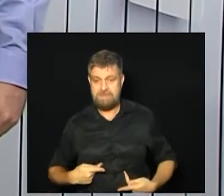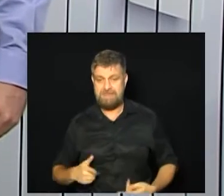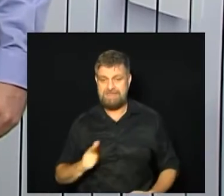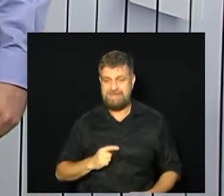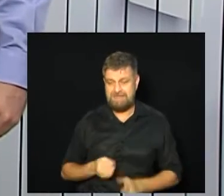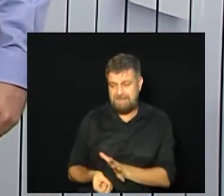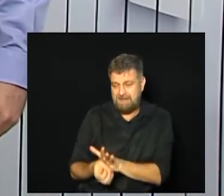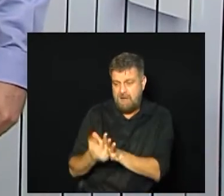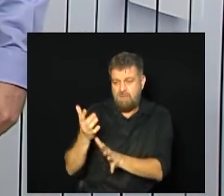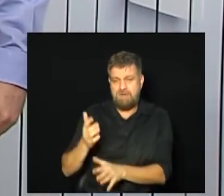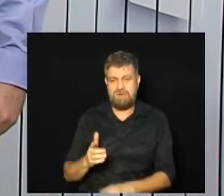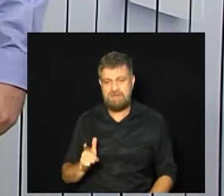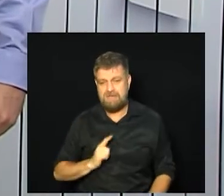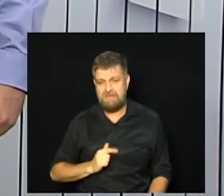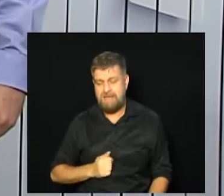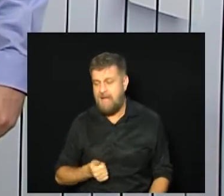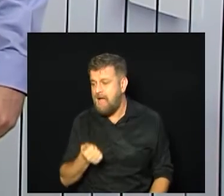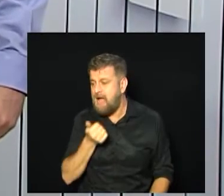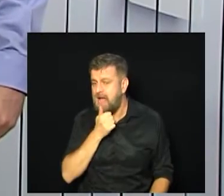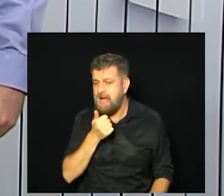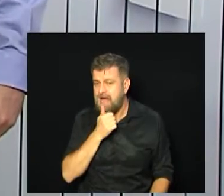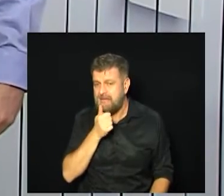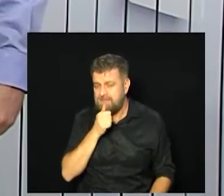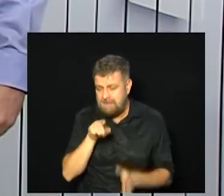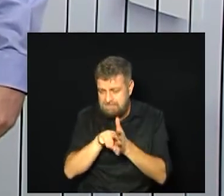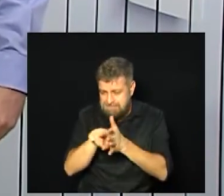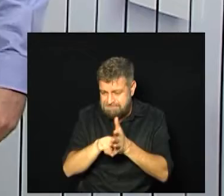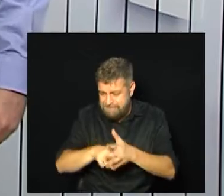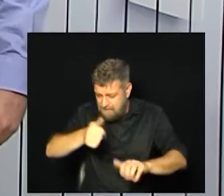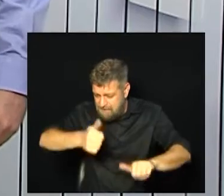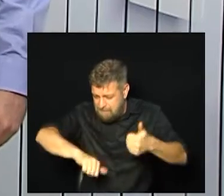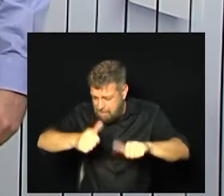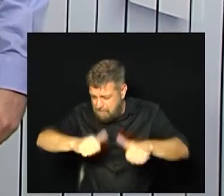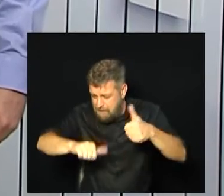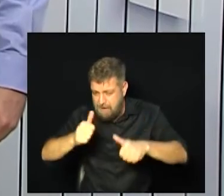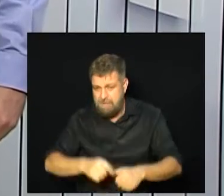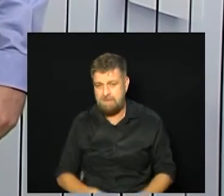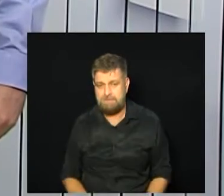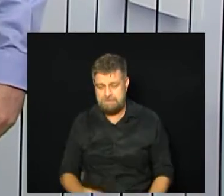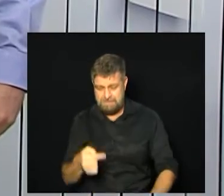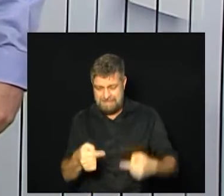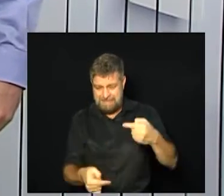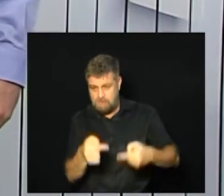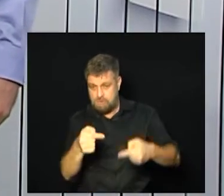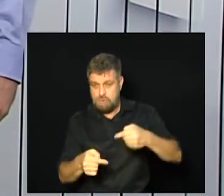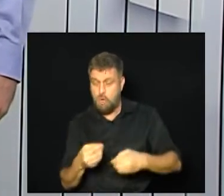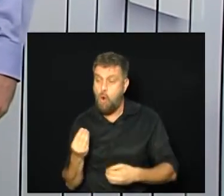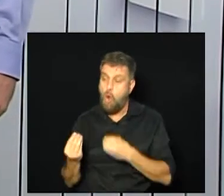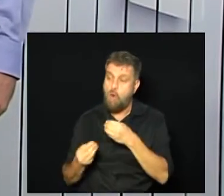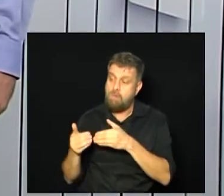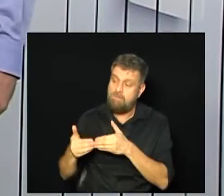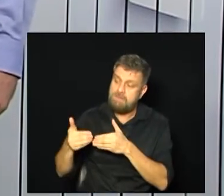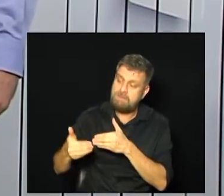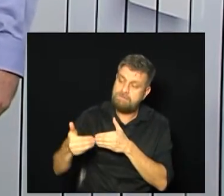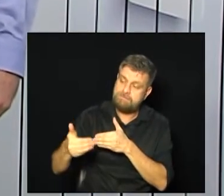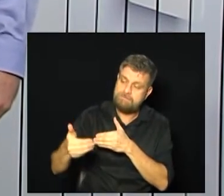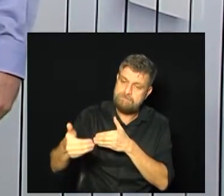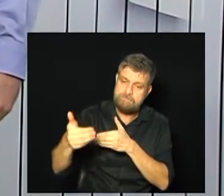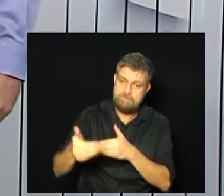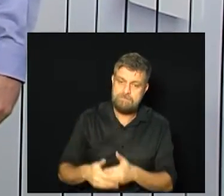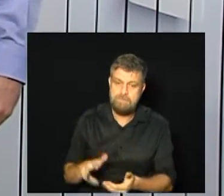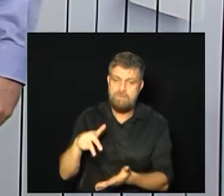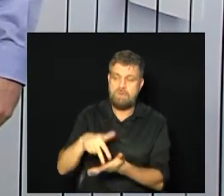casos como esse vão ser ainda mais discutidos nessa comissão e como vai ser o andamento nessa postura